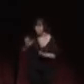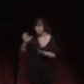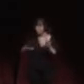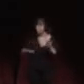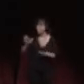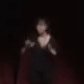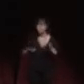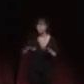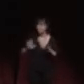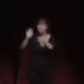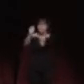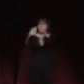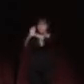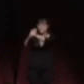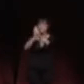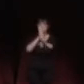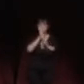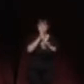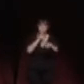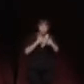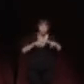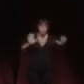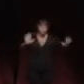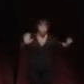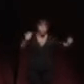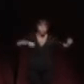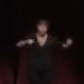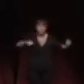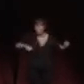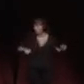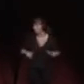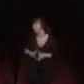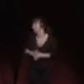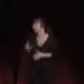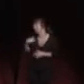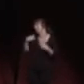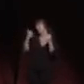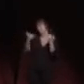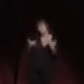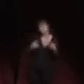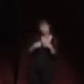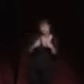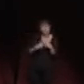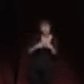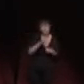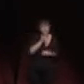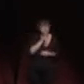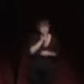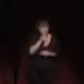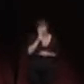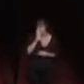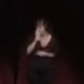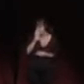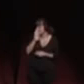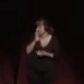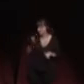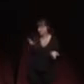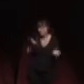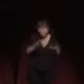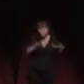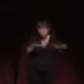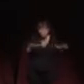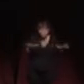Não é que já pode esperar o silêncio, não passa nada. Não, eu comentei isso porque o silêncio veio aqui no auditório